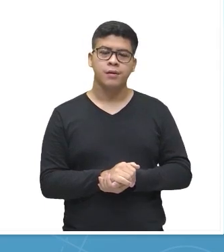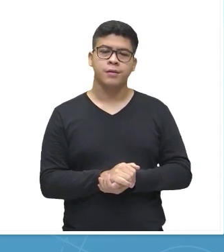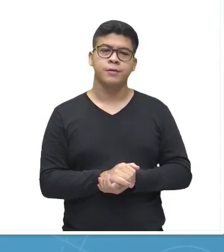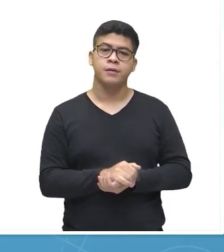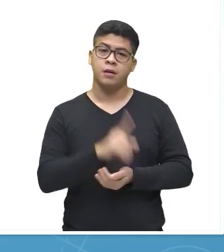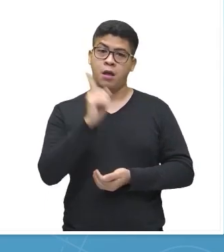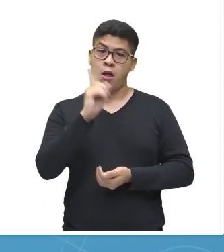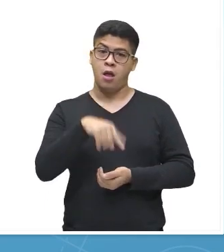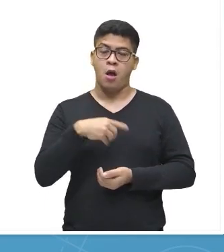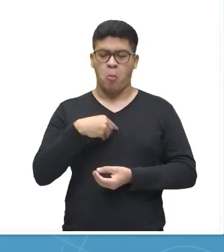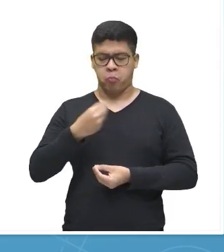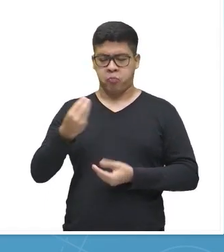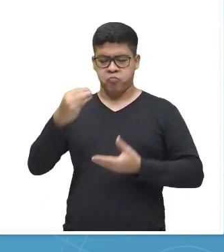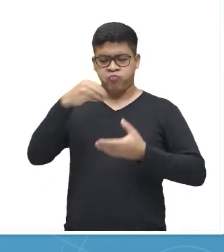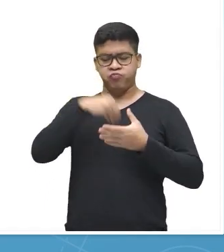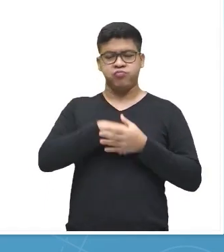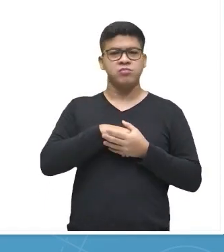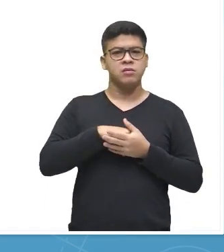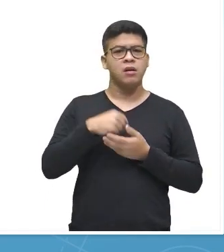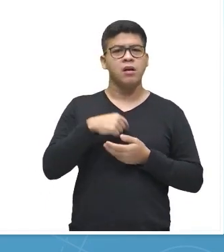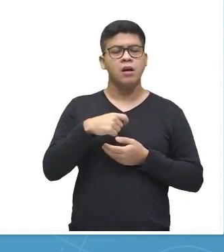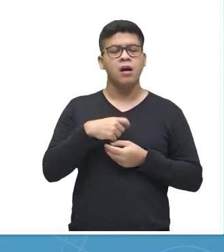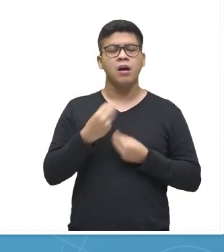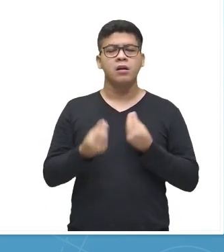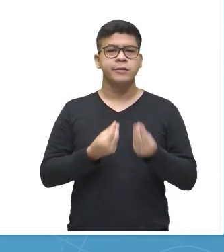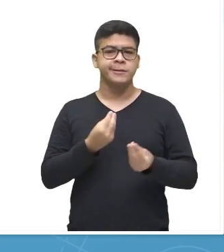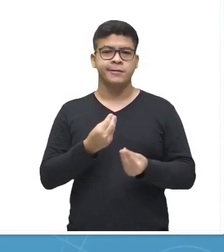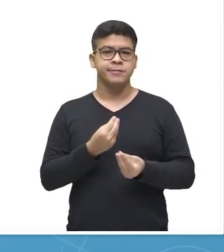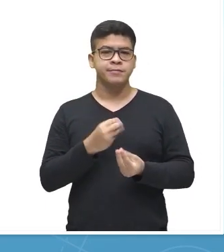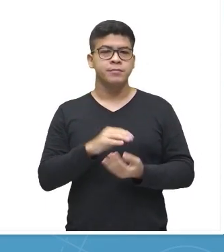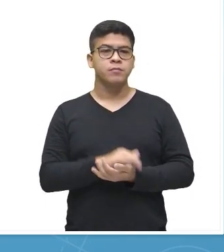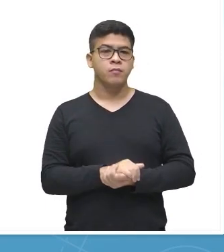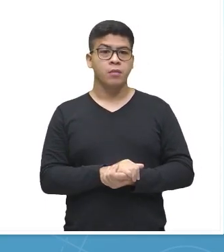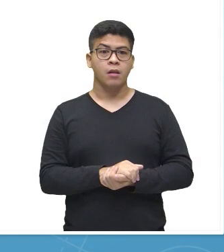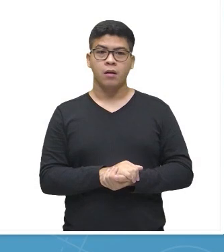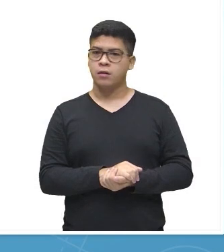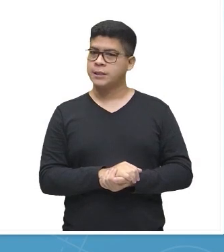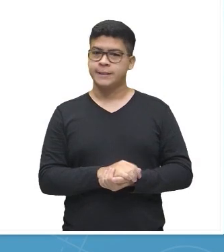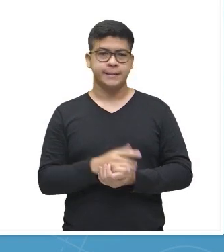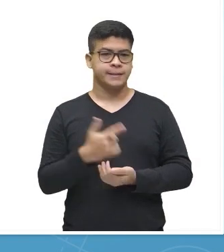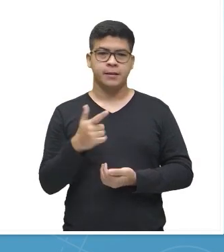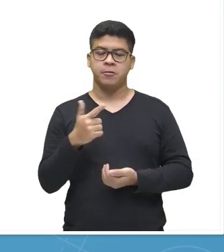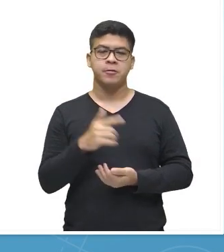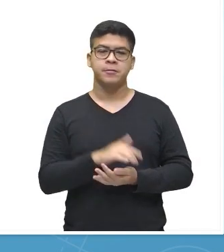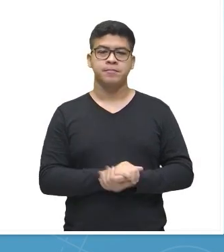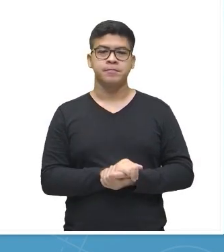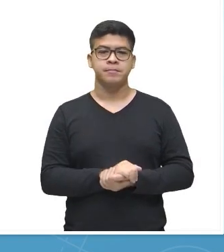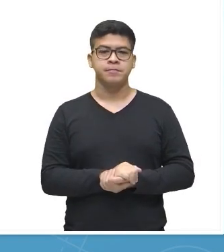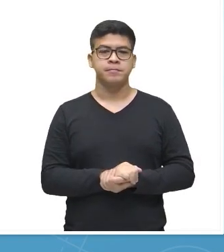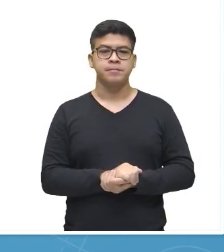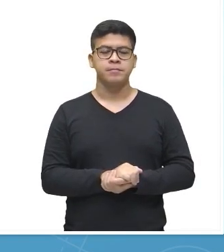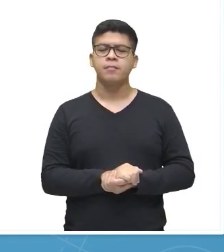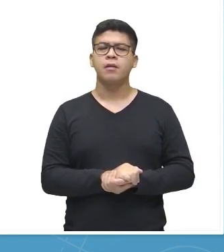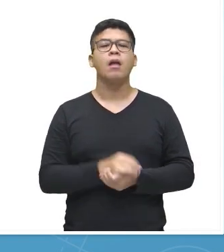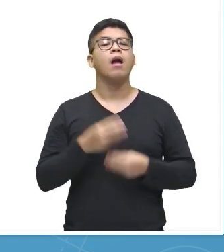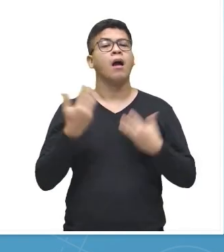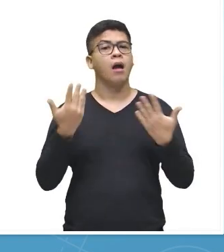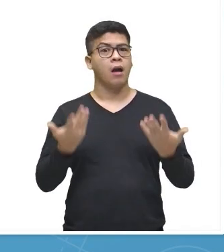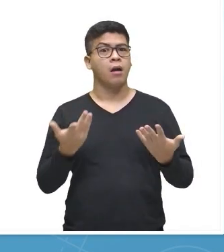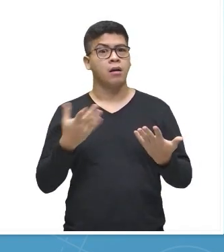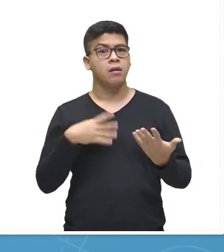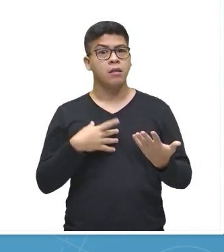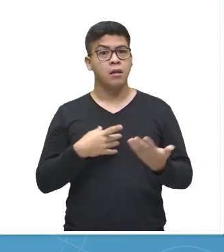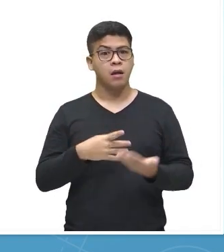a exterioridade do ser humano. Então, não é. Vamos